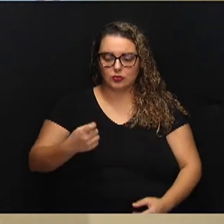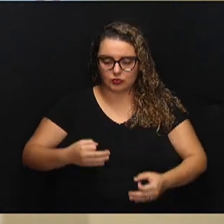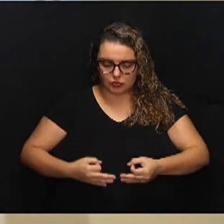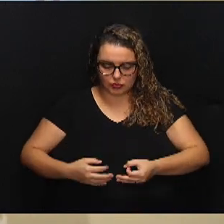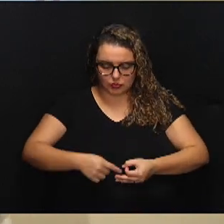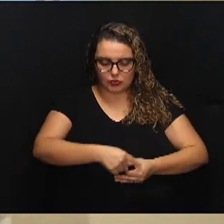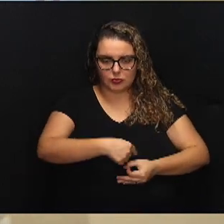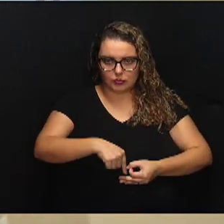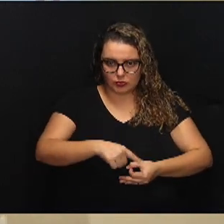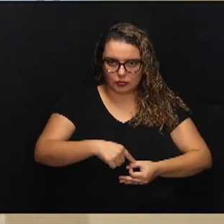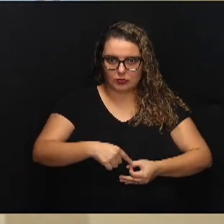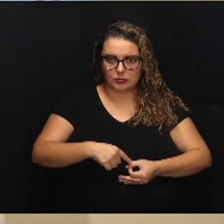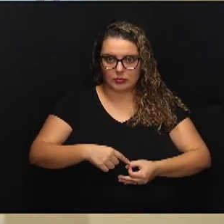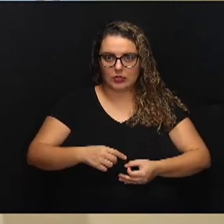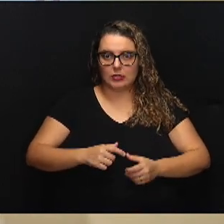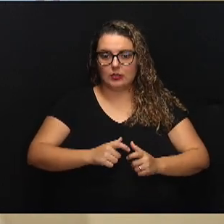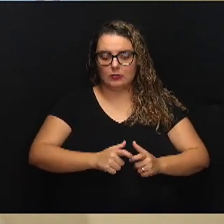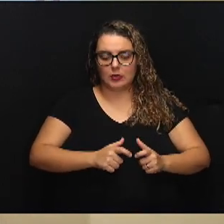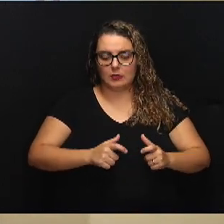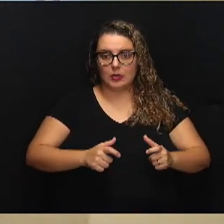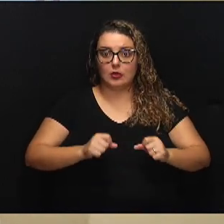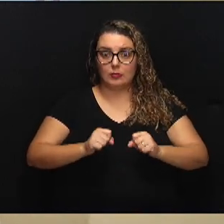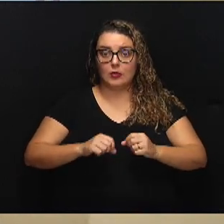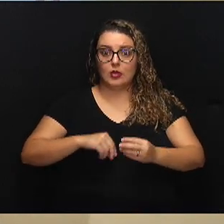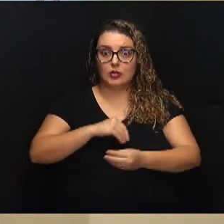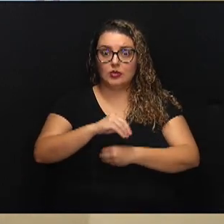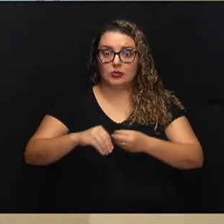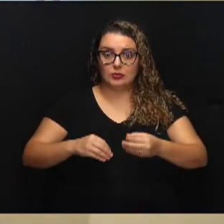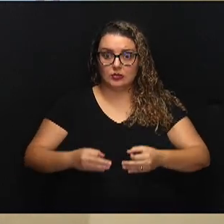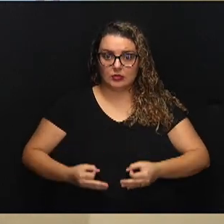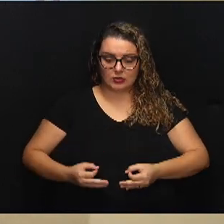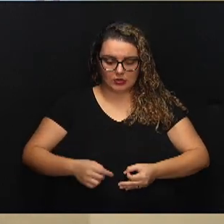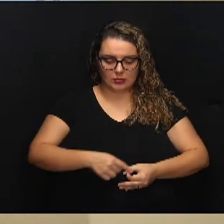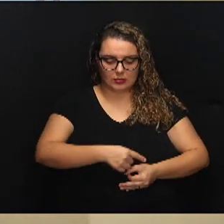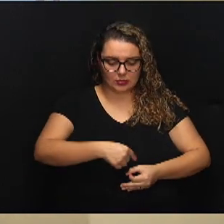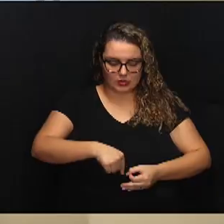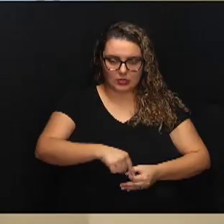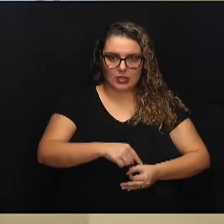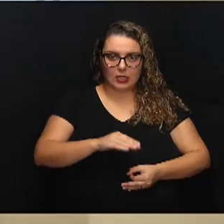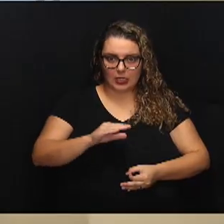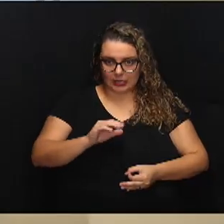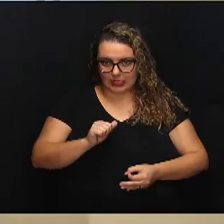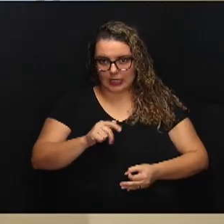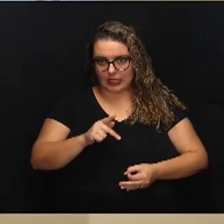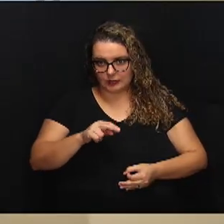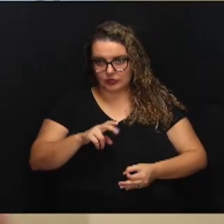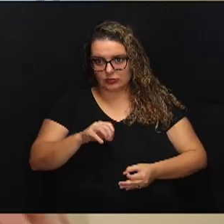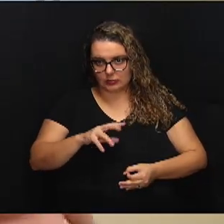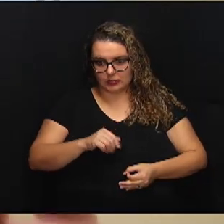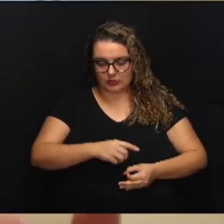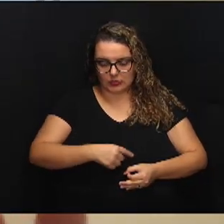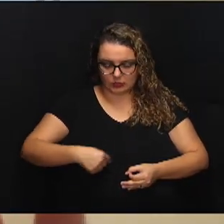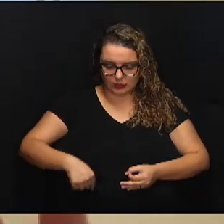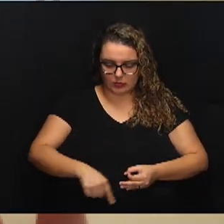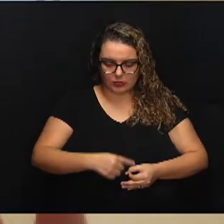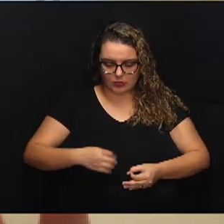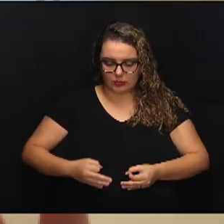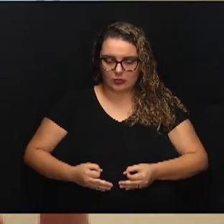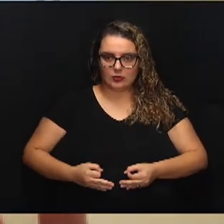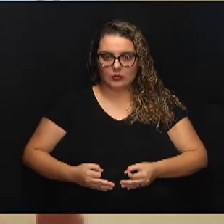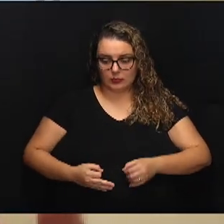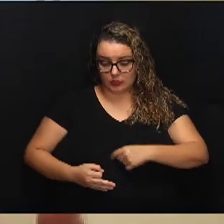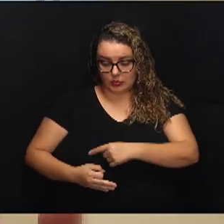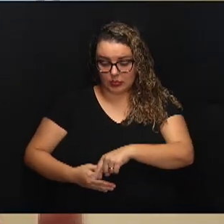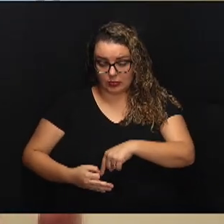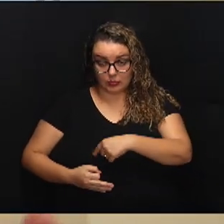e conforme o seu crescimento, ele pode envolver não apenas a cápsula, o ovário como um todo, mas também o outro ovário, o